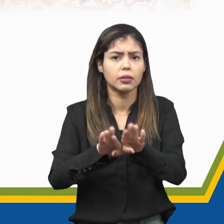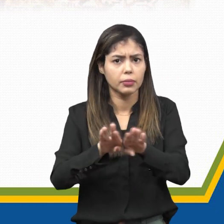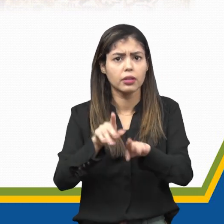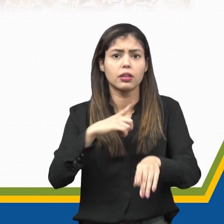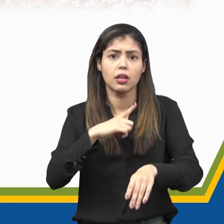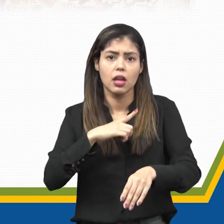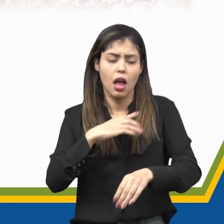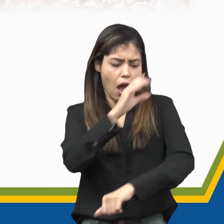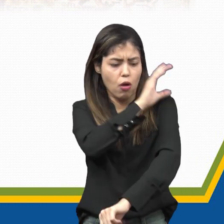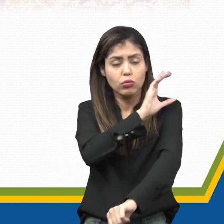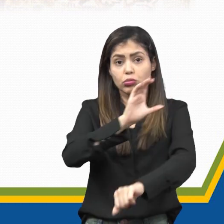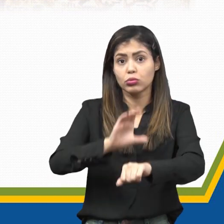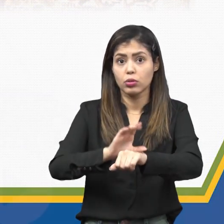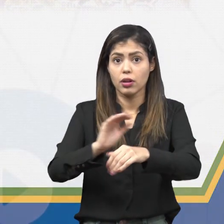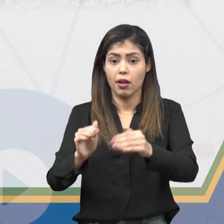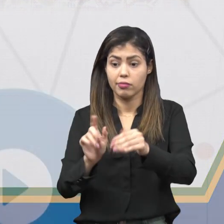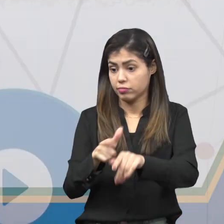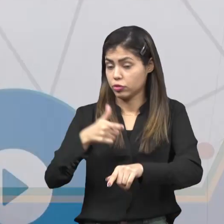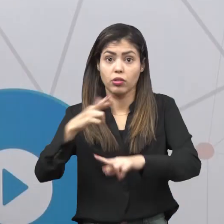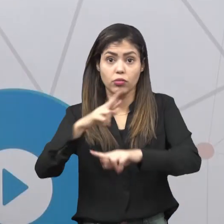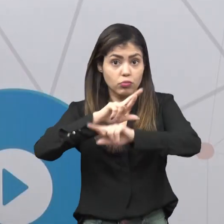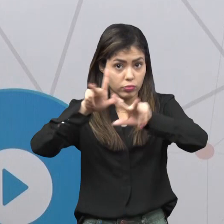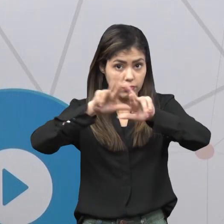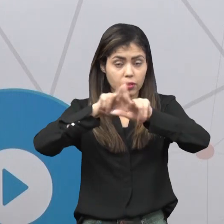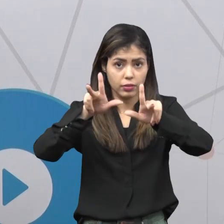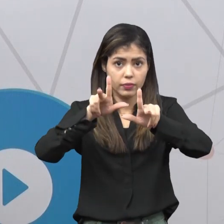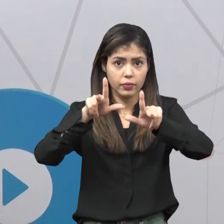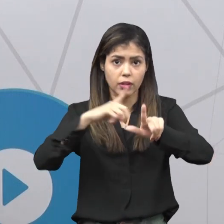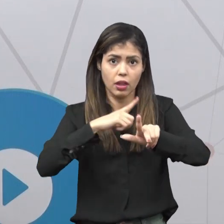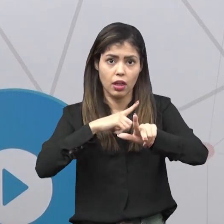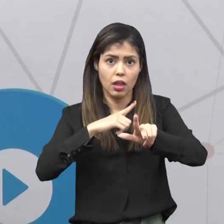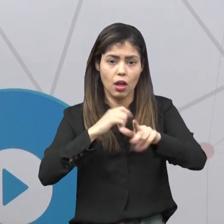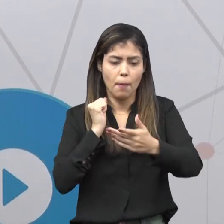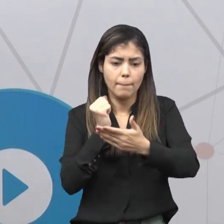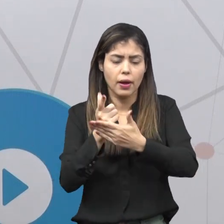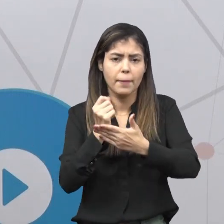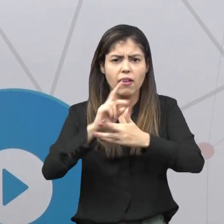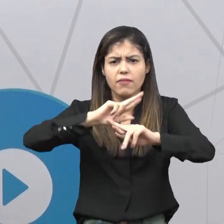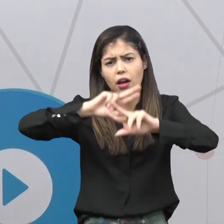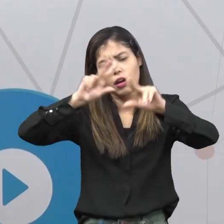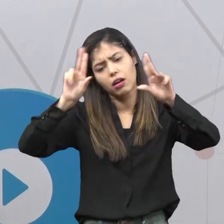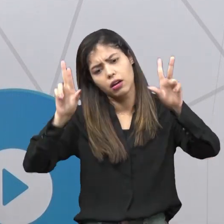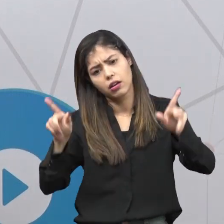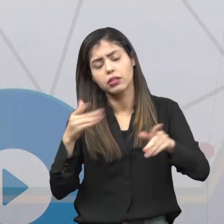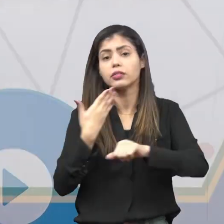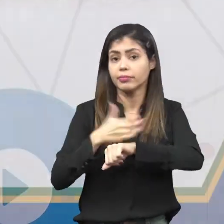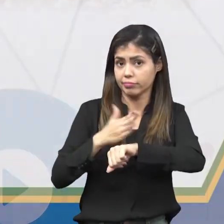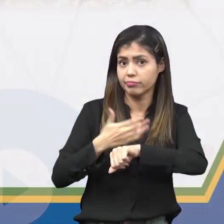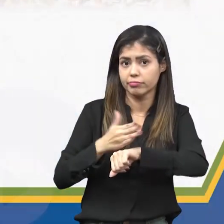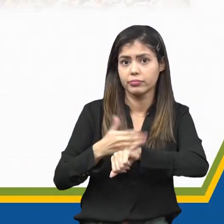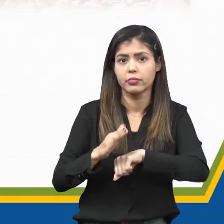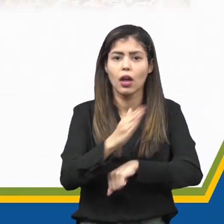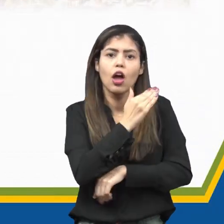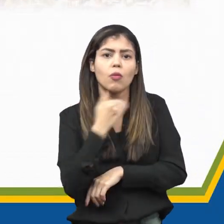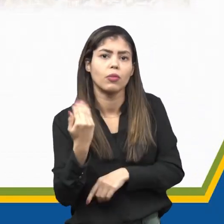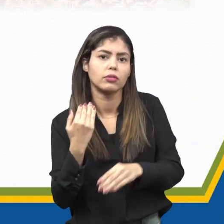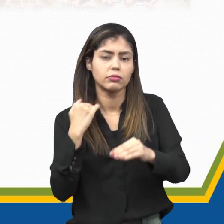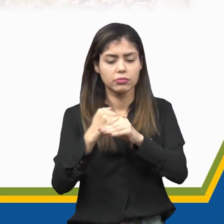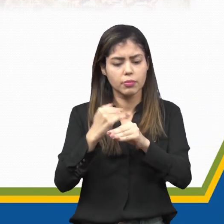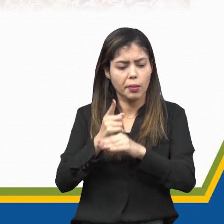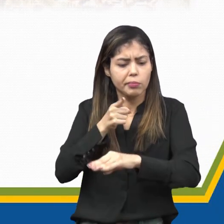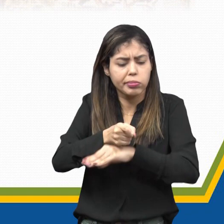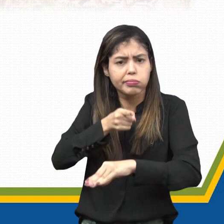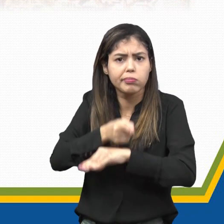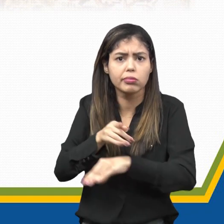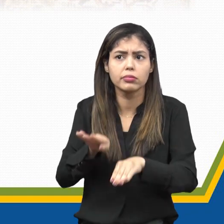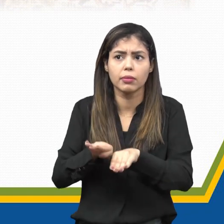a cultura dos indígenas não é levada em consideração, então a gente tem um apagamento aí de várias práticas, mortes por confronto